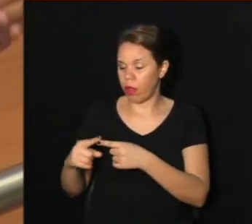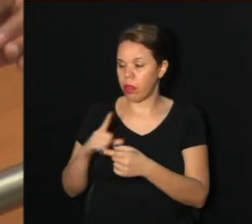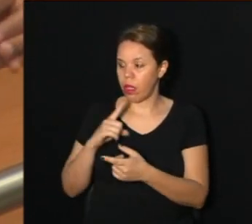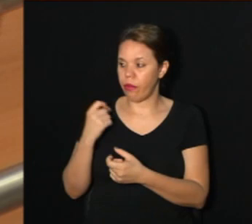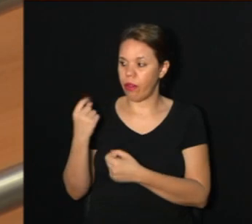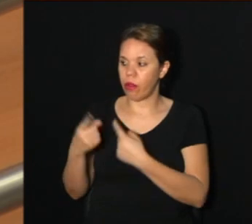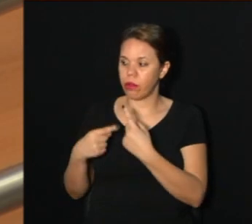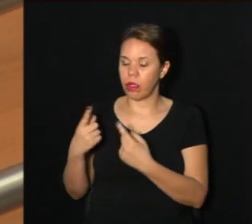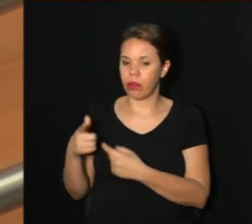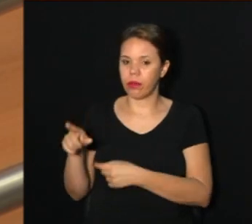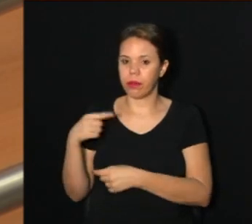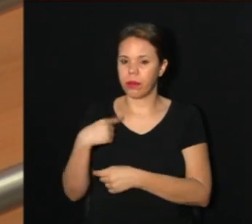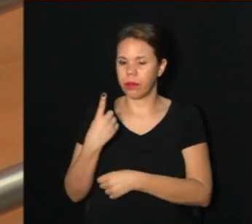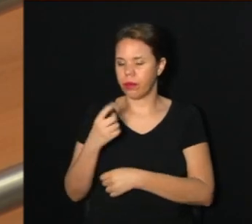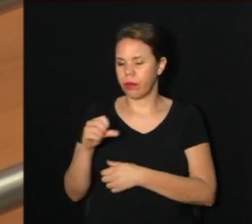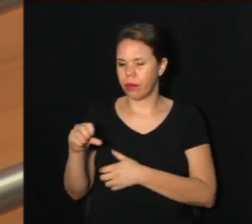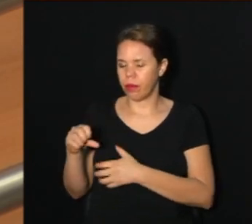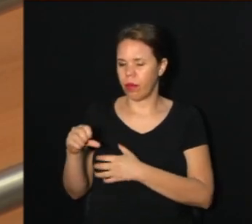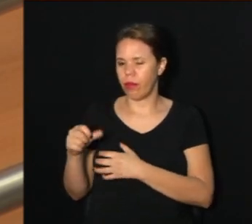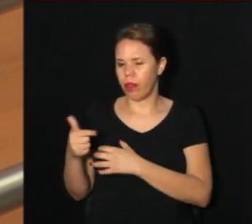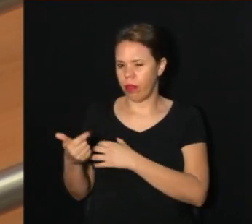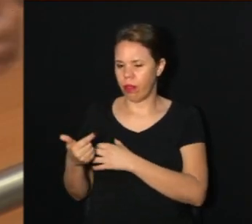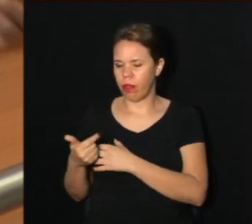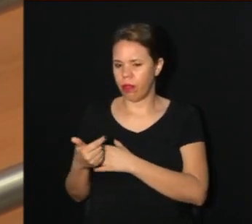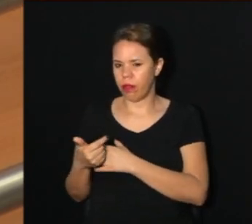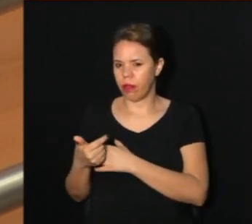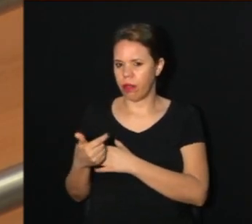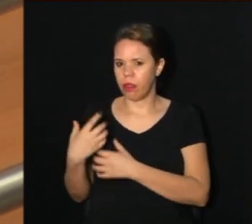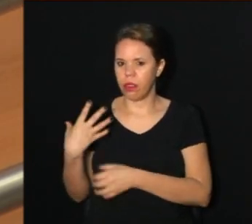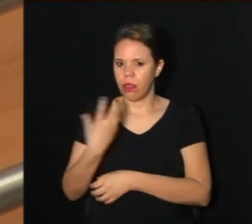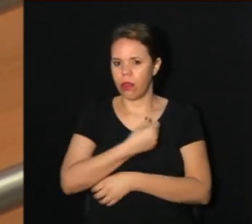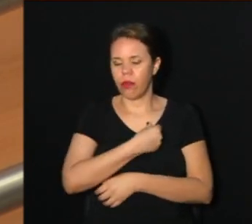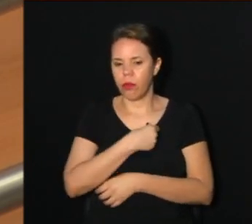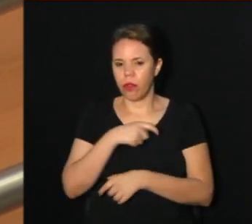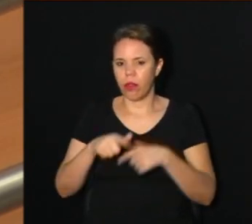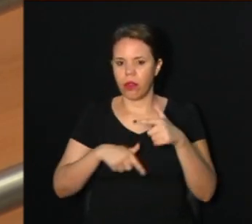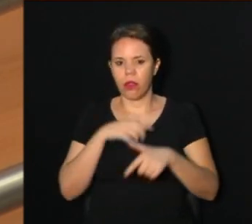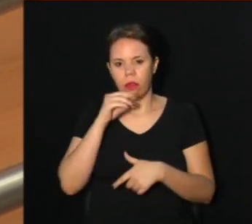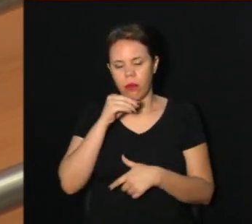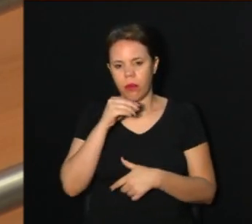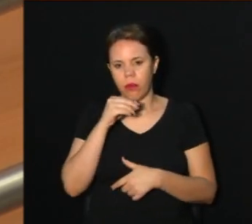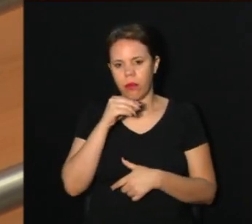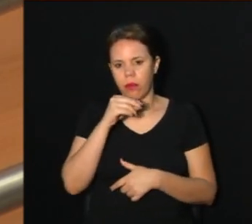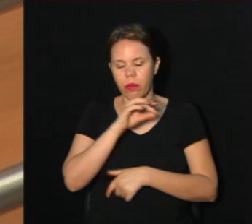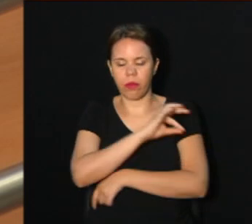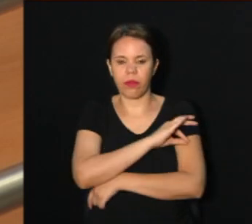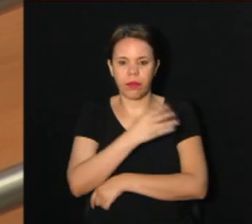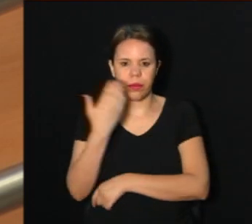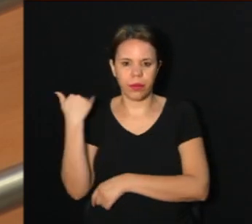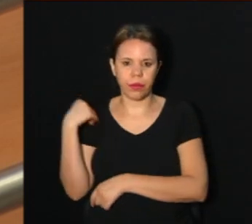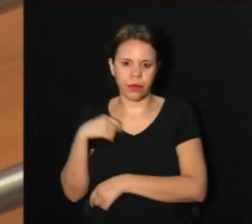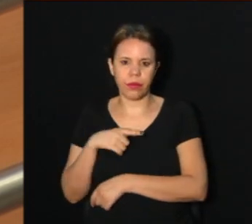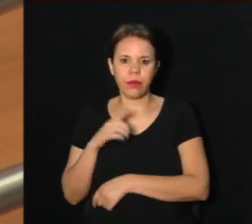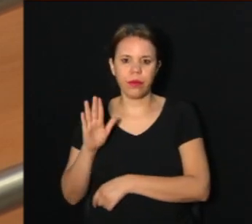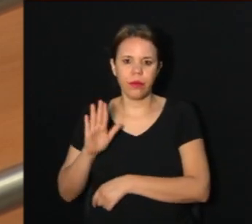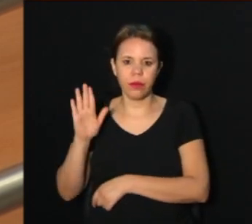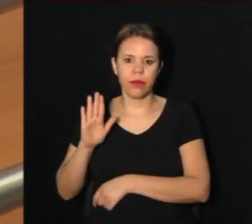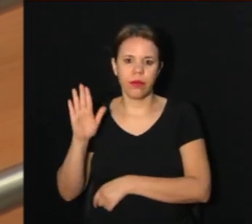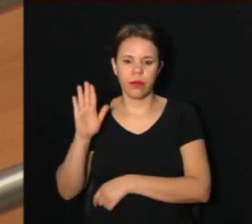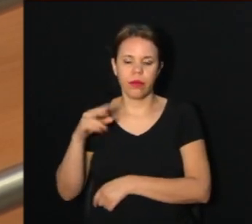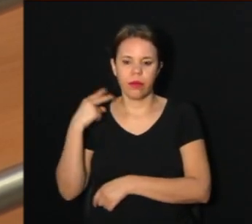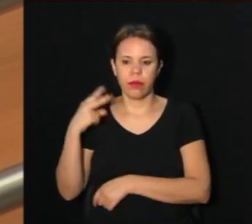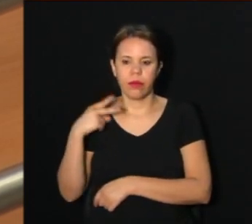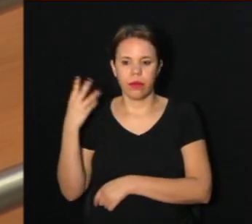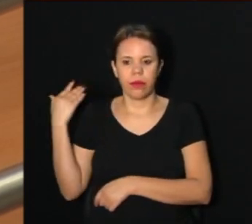deles que, em 1992, salvou meu emprego na prefeitura. Eu, na época, saí candidato a vereador